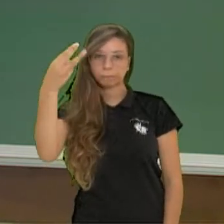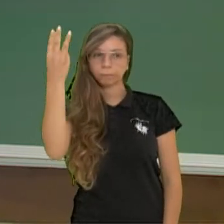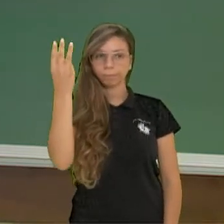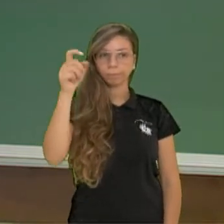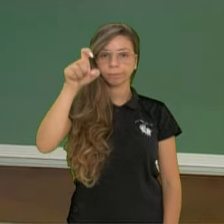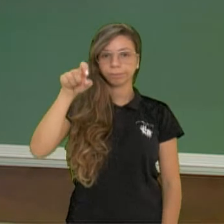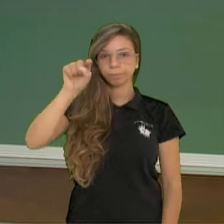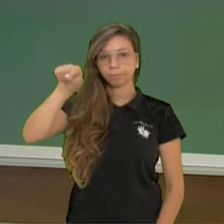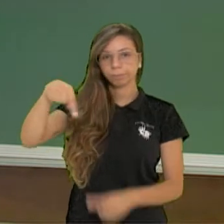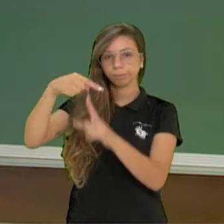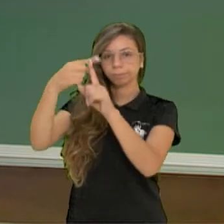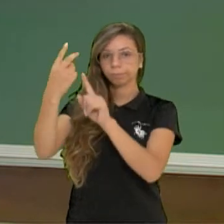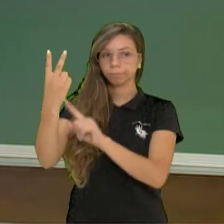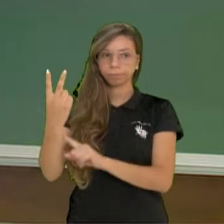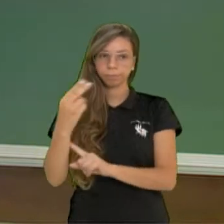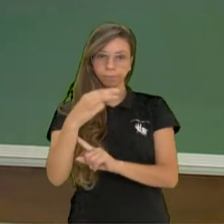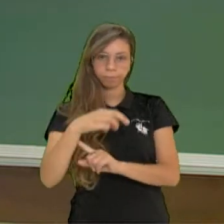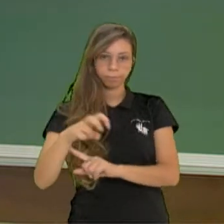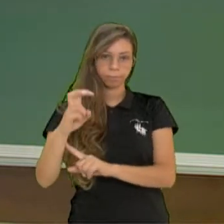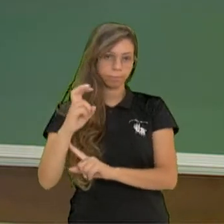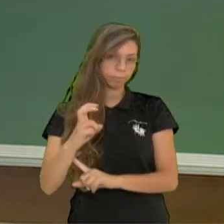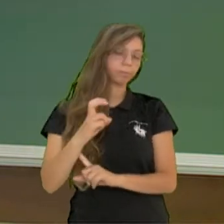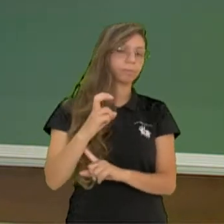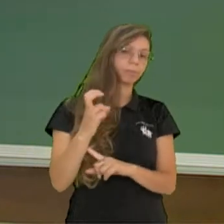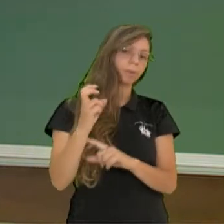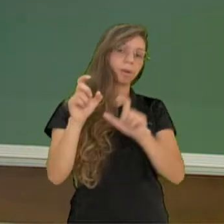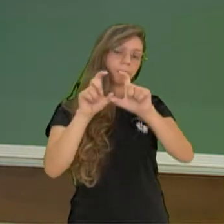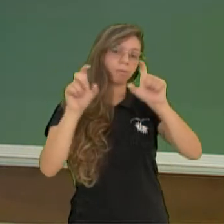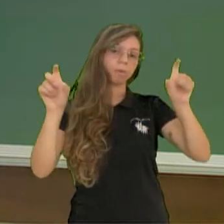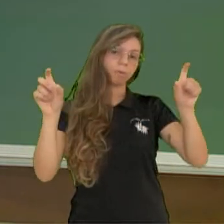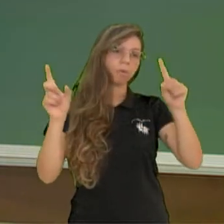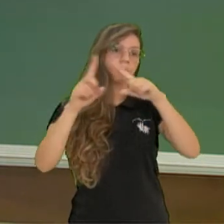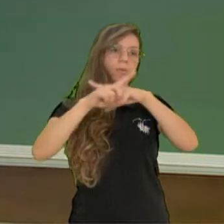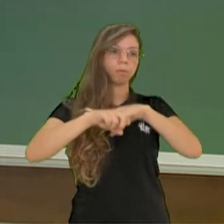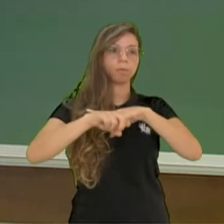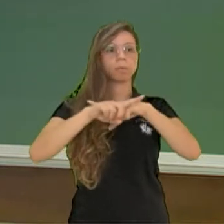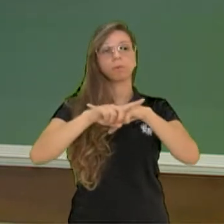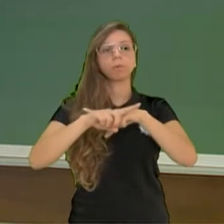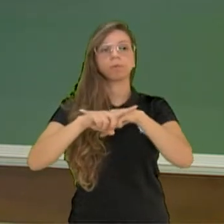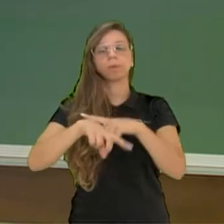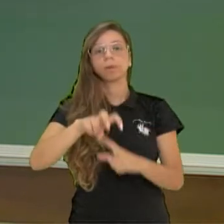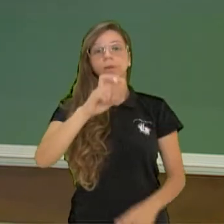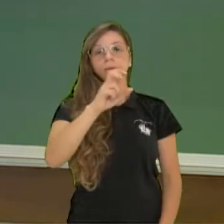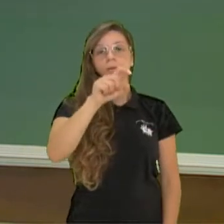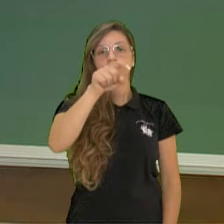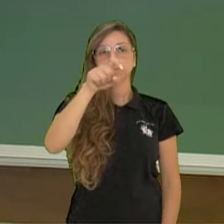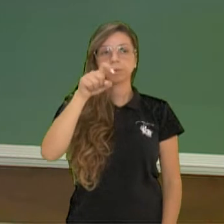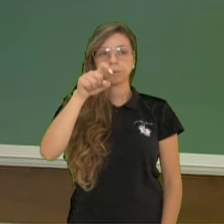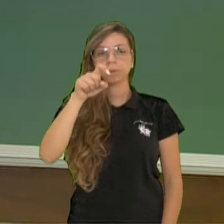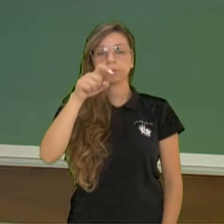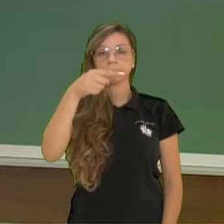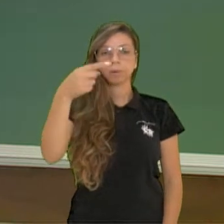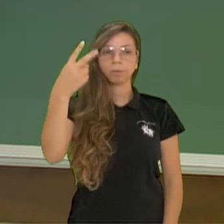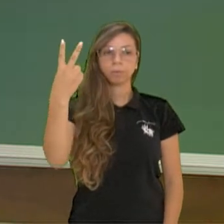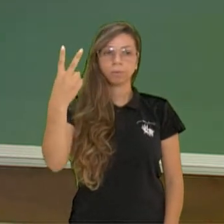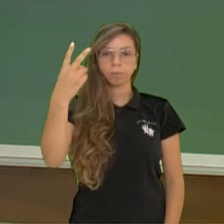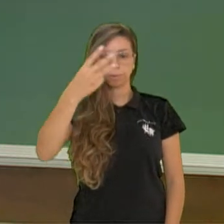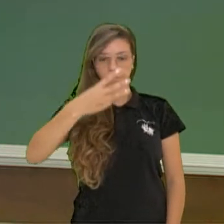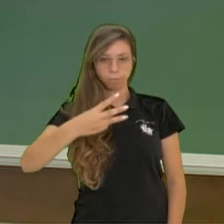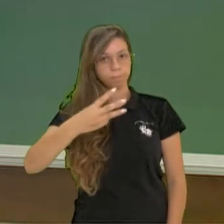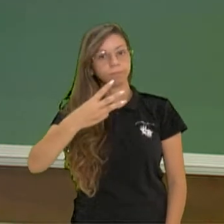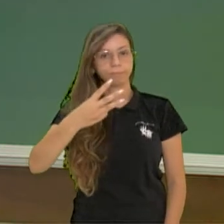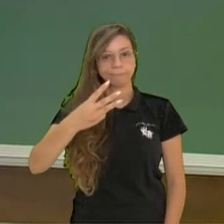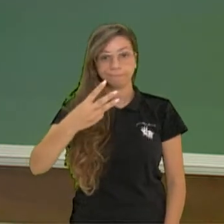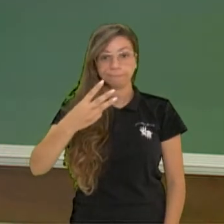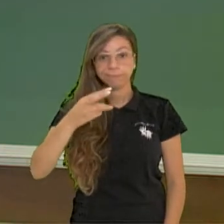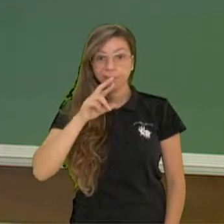5. 3x mais 2 sobre 5 é a função inversa de 5x menos 2 sobre 3. Percebeu?